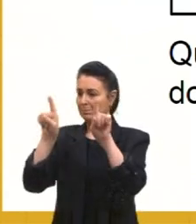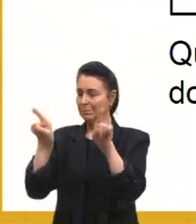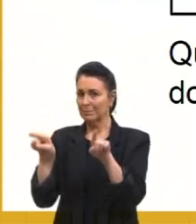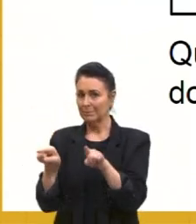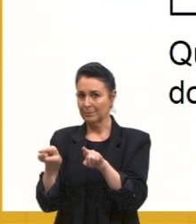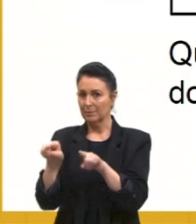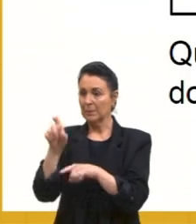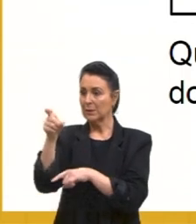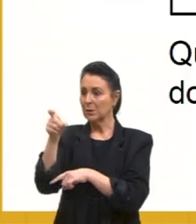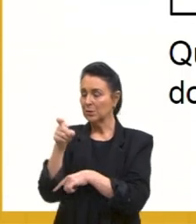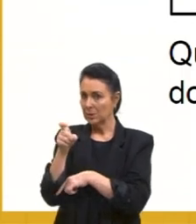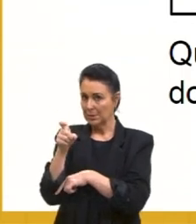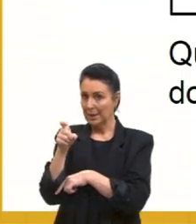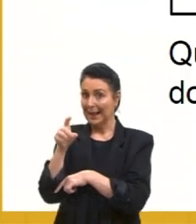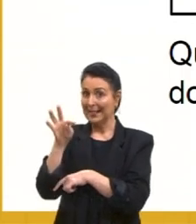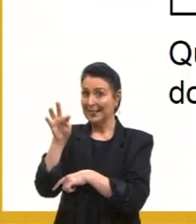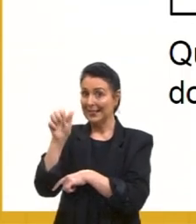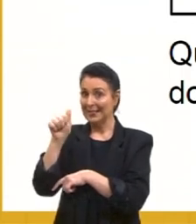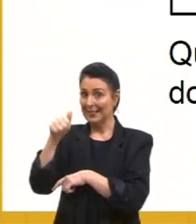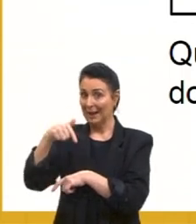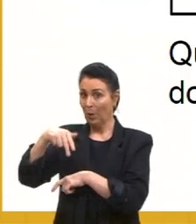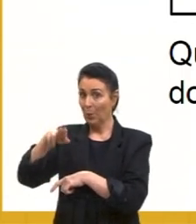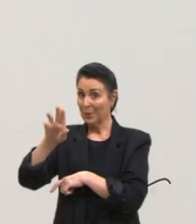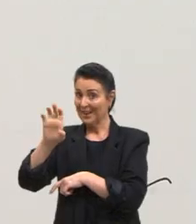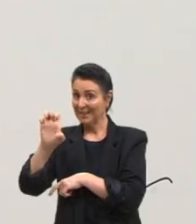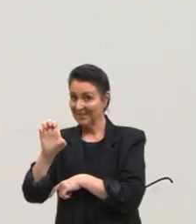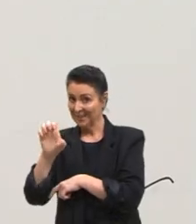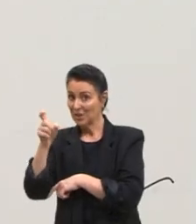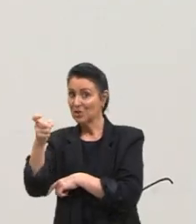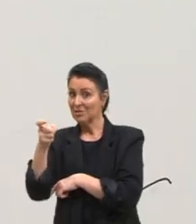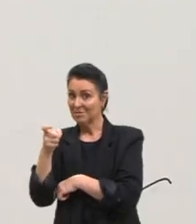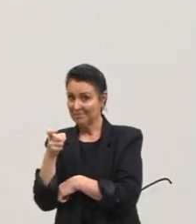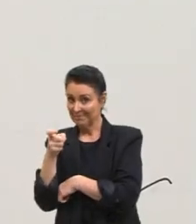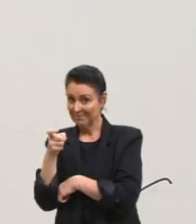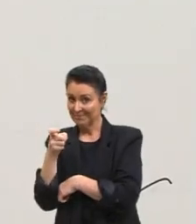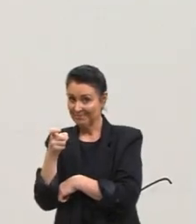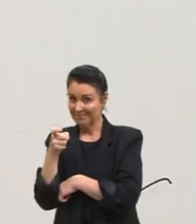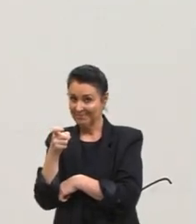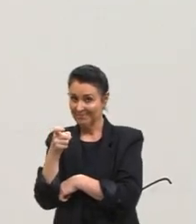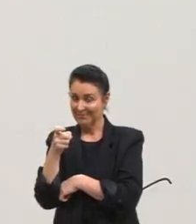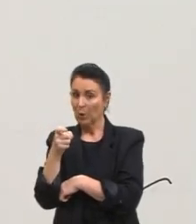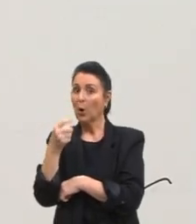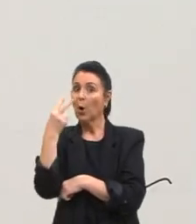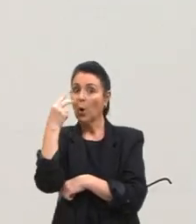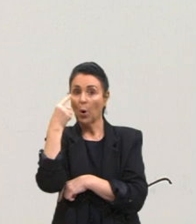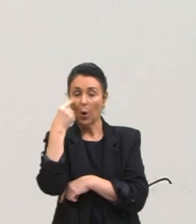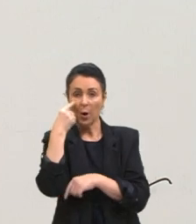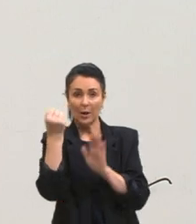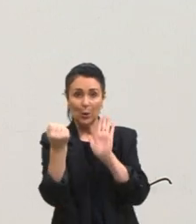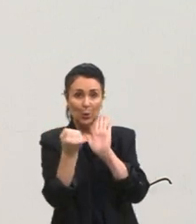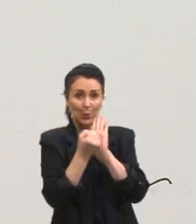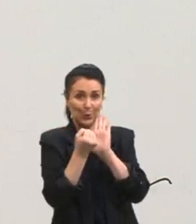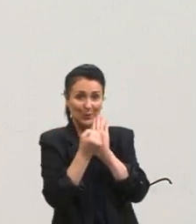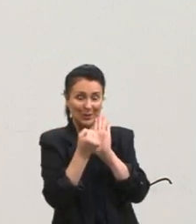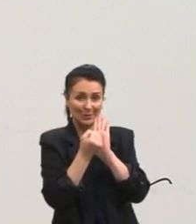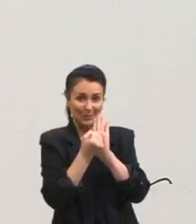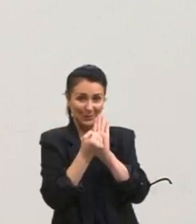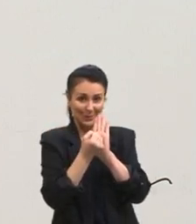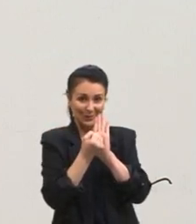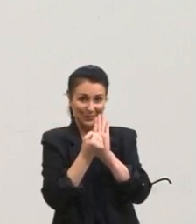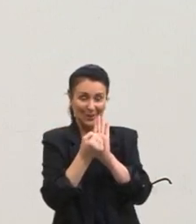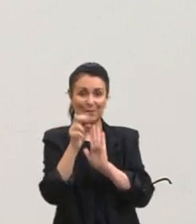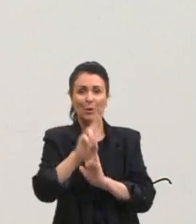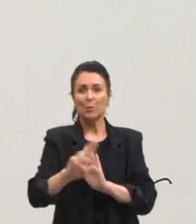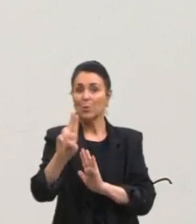X tal que X, aqui é o símbolo que antes eu comecei falando no início da aula lá sobre que nós iríamos